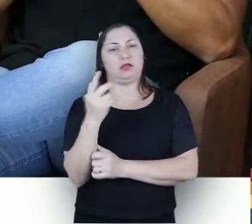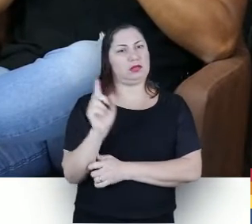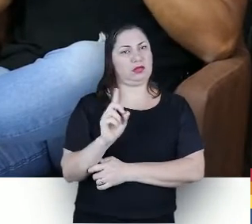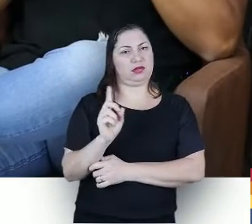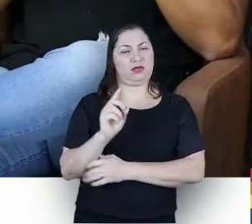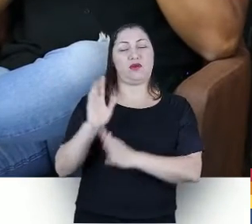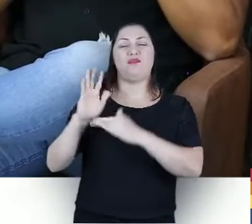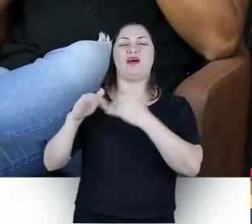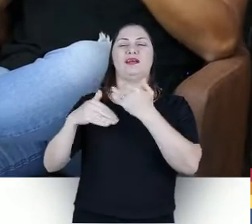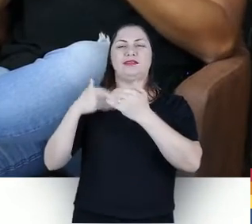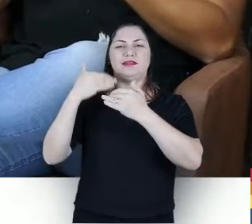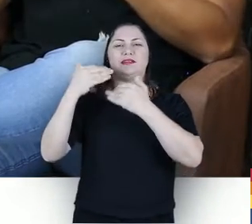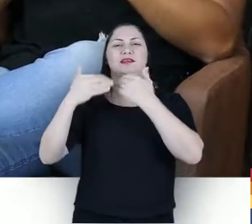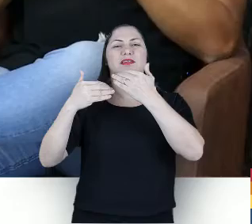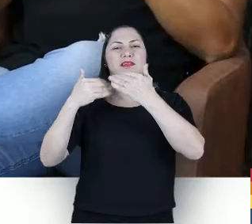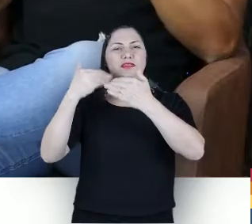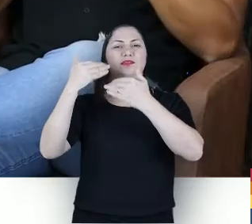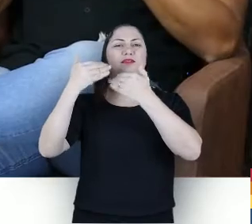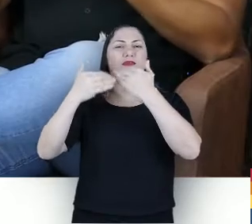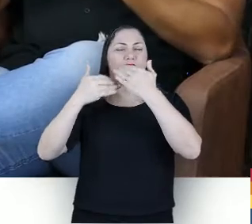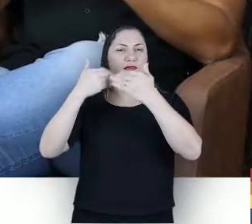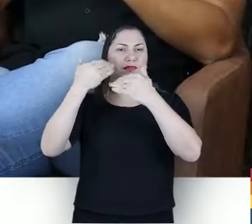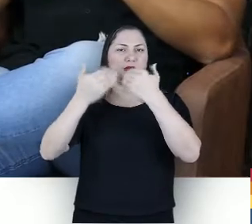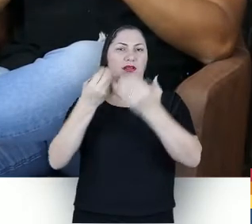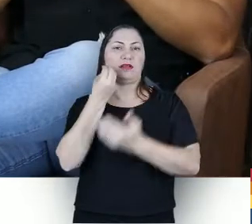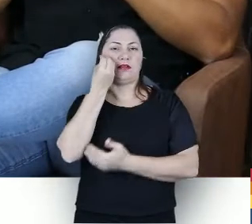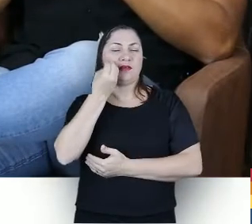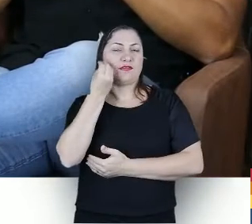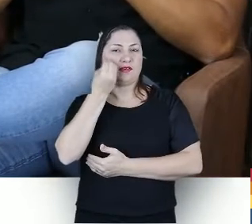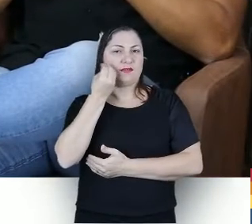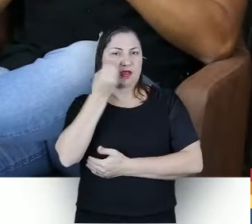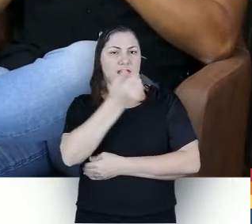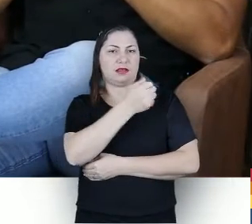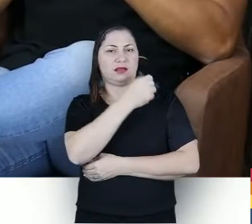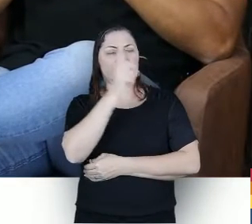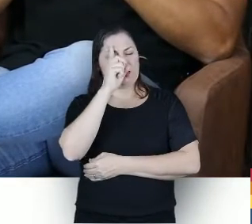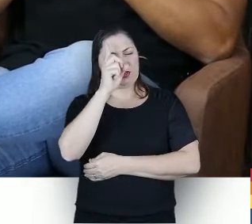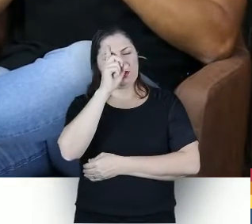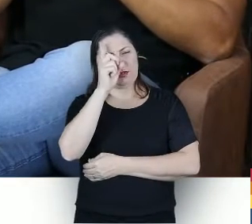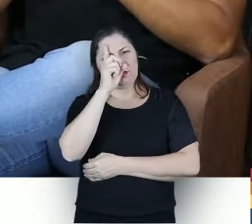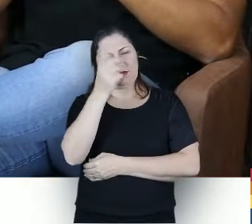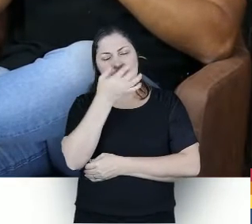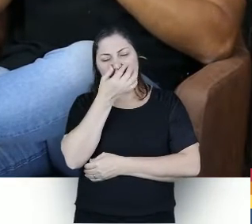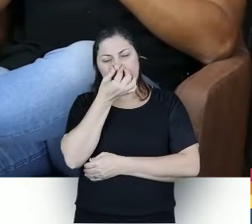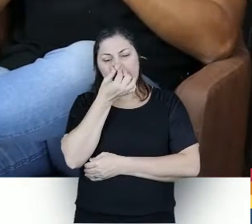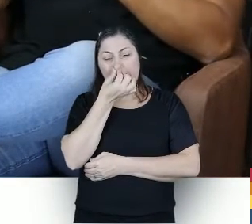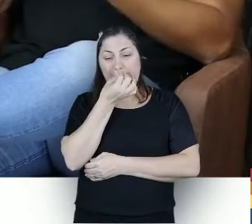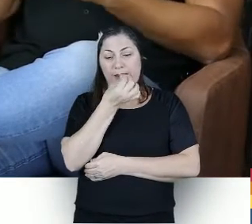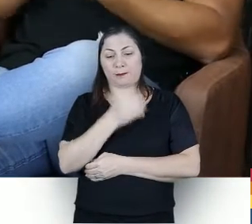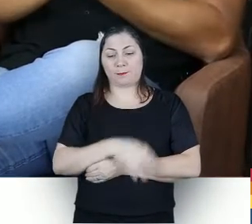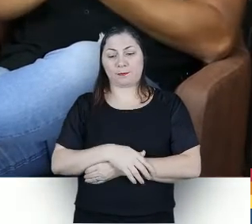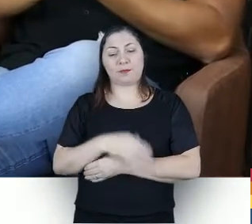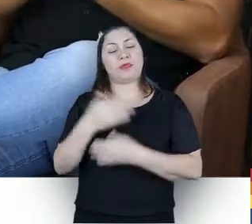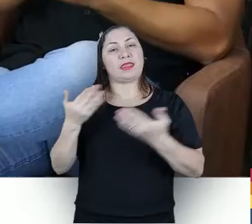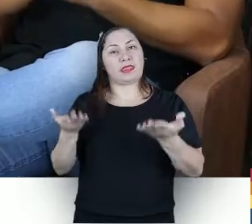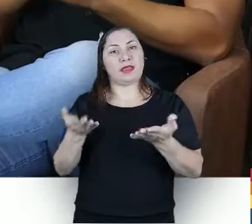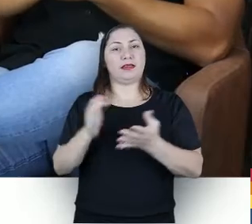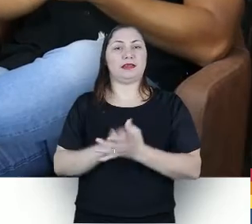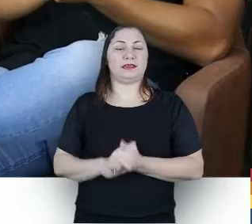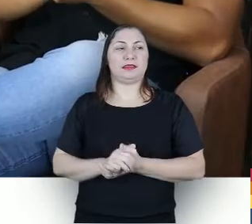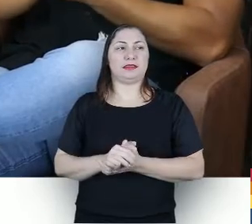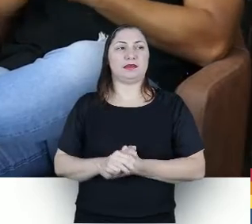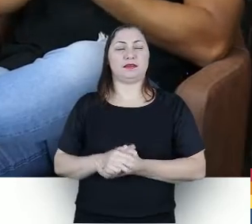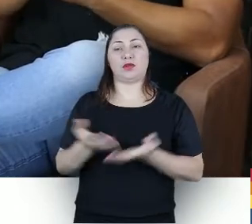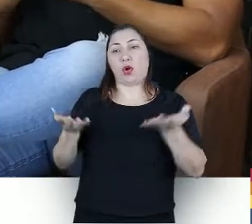E se funcionou. Né? E eu já antecipo que a habilidade não é uma coisa que você consegue quantificar. Pronto, agora o aluno